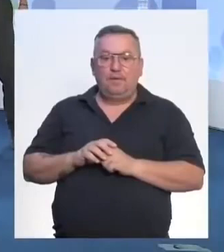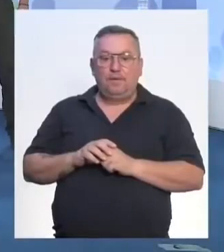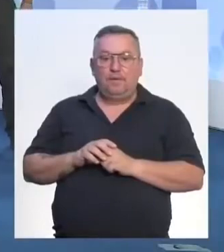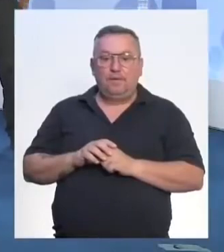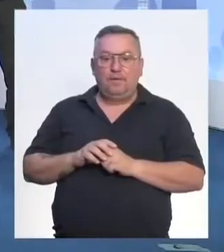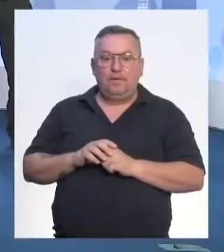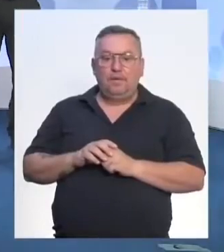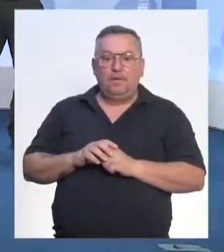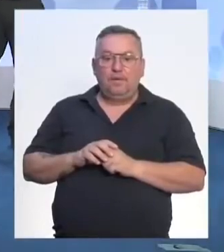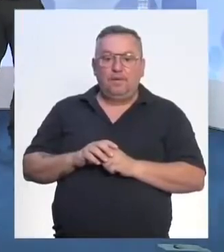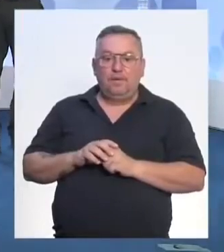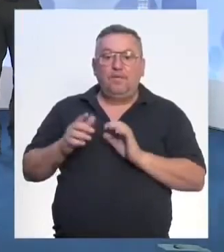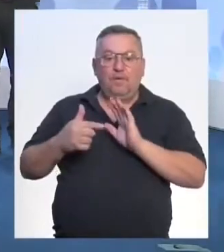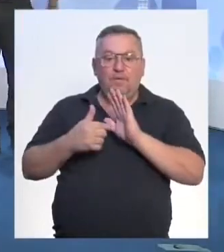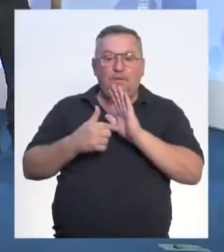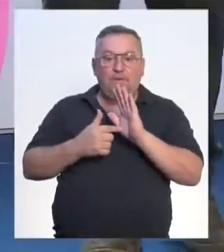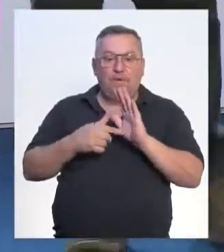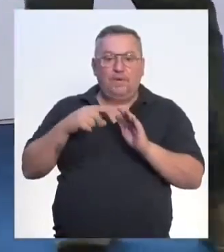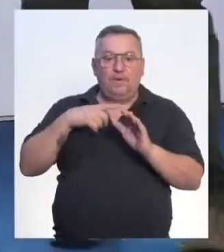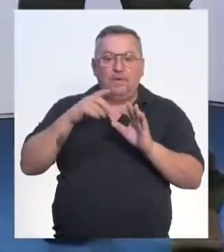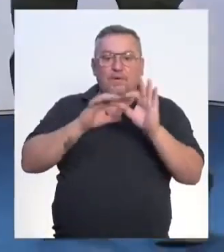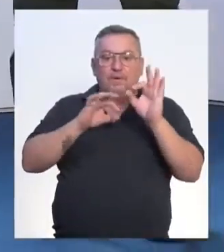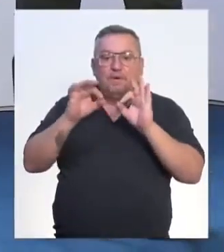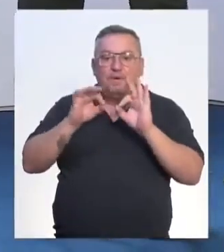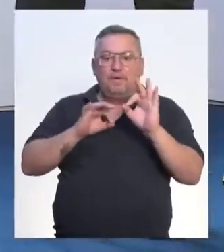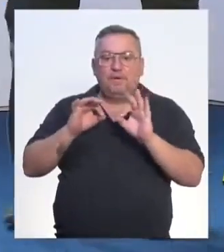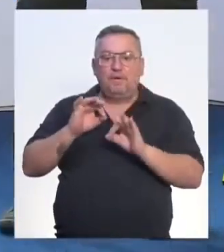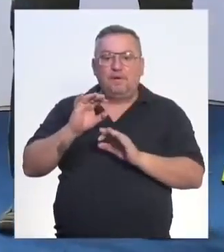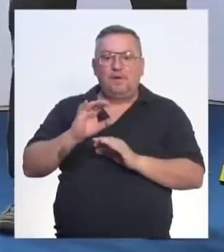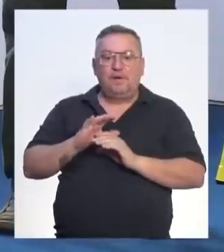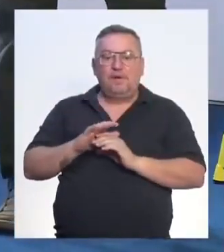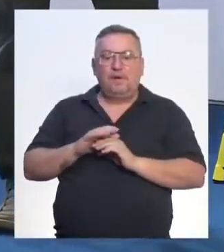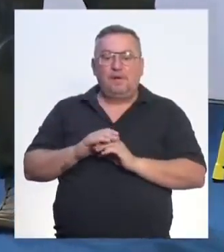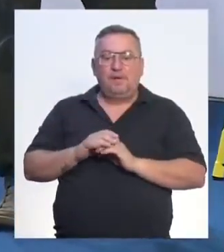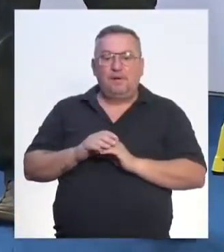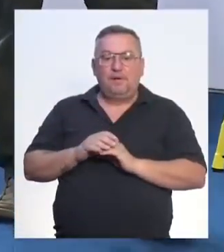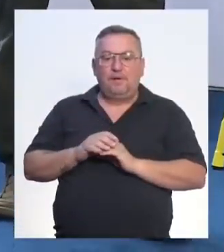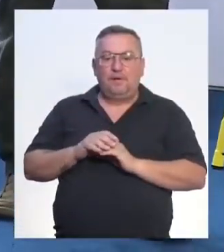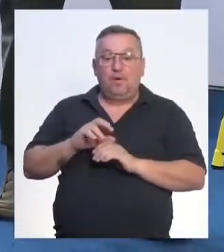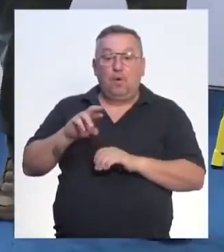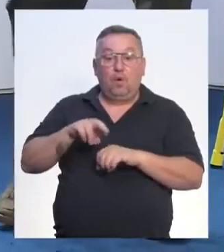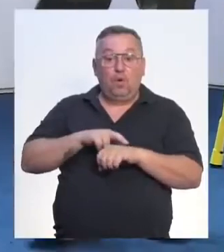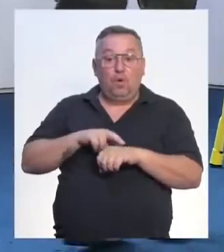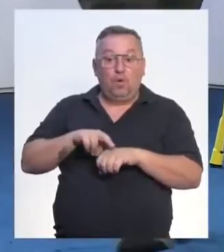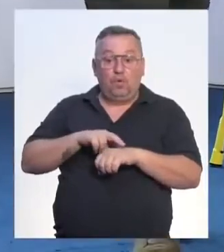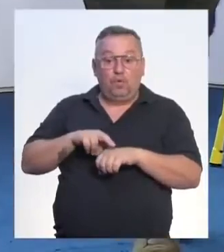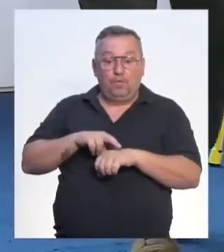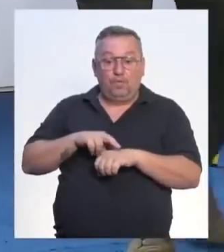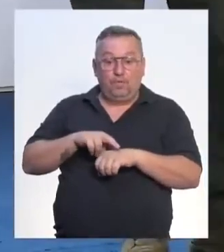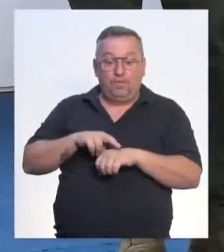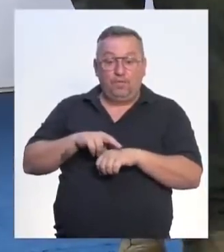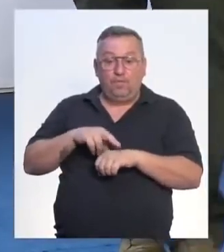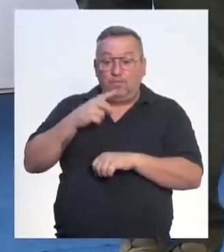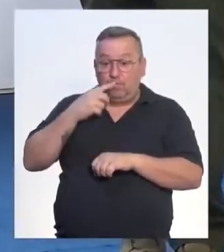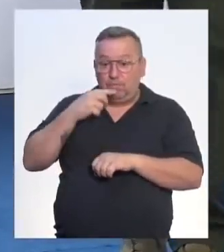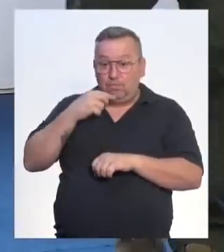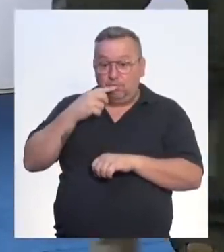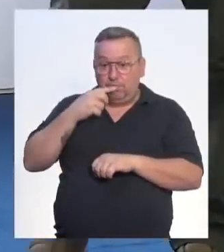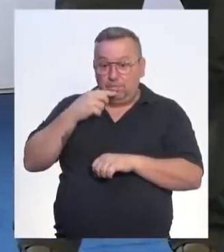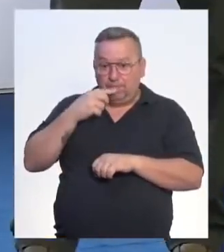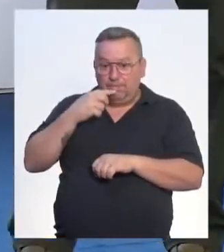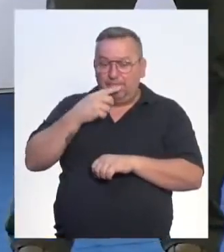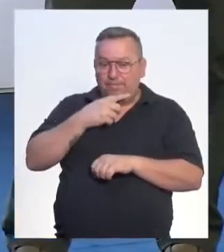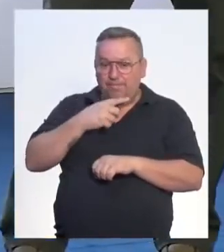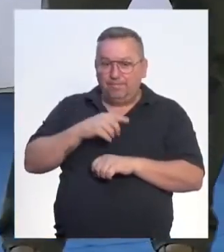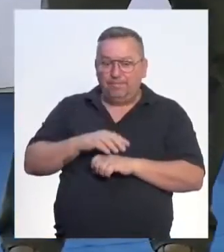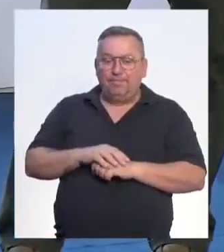mostrar aqui para o diretor. Então, eu montei um alvo da seguinte, ó. Esse roxo, que é a parte que seria em vermelho ali,